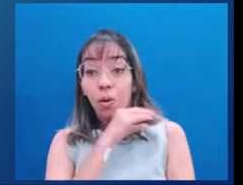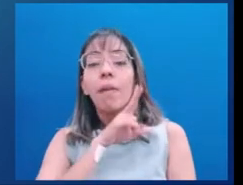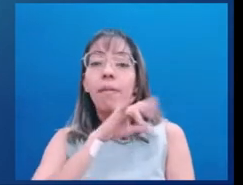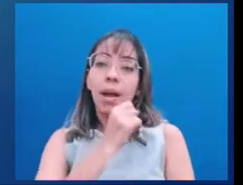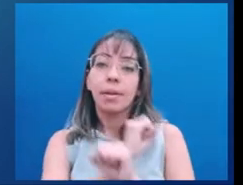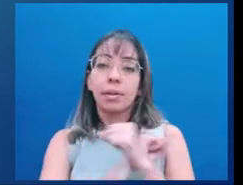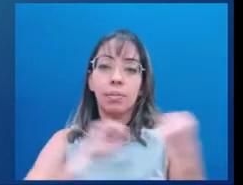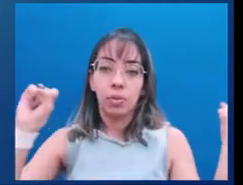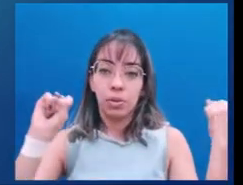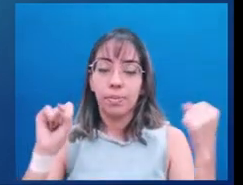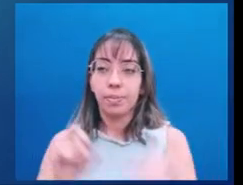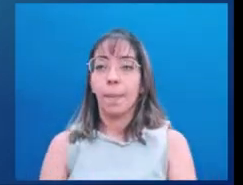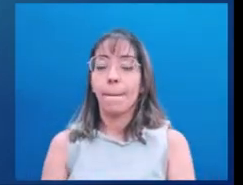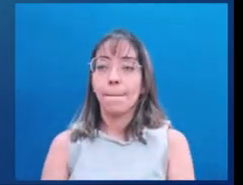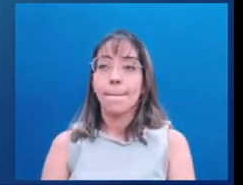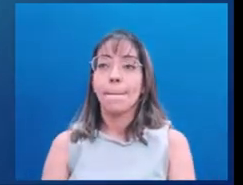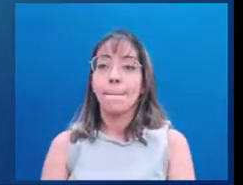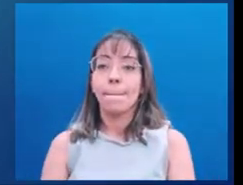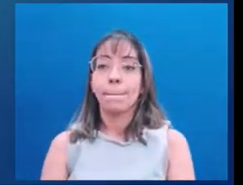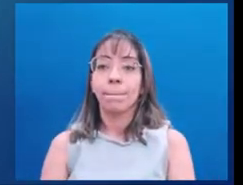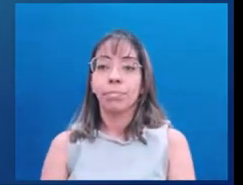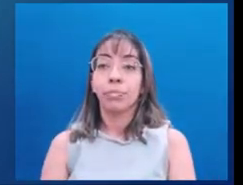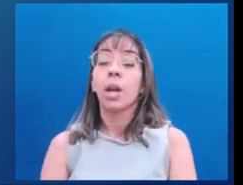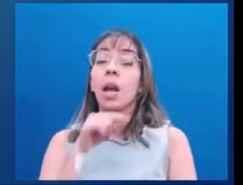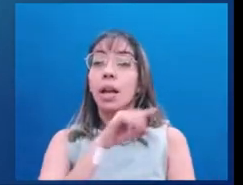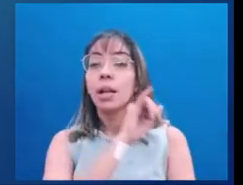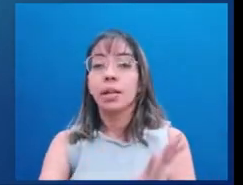exposta ao calor.